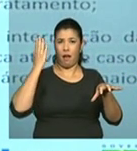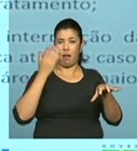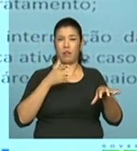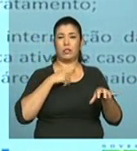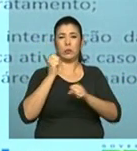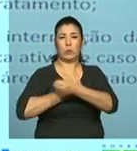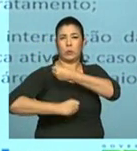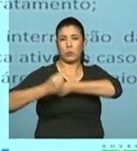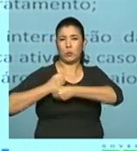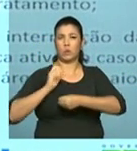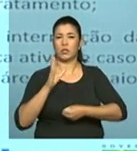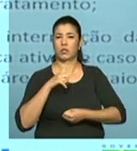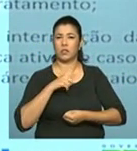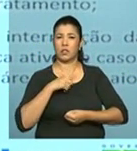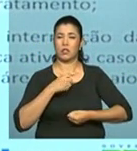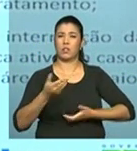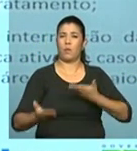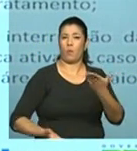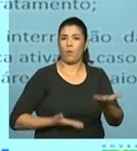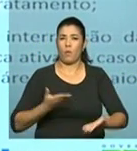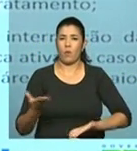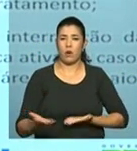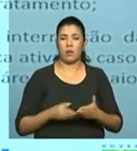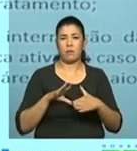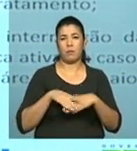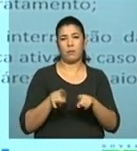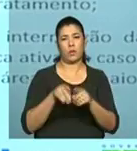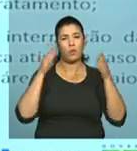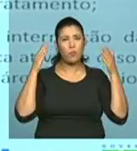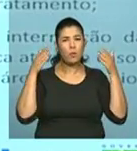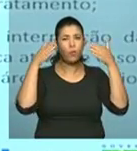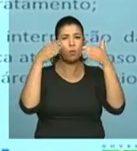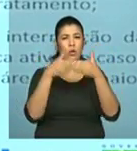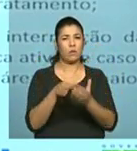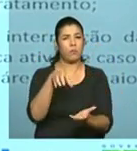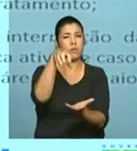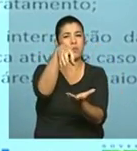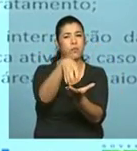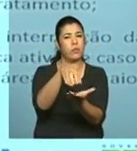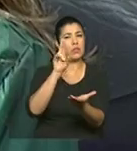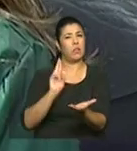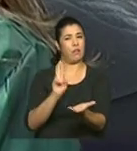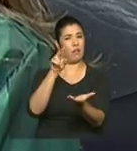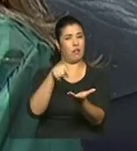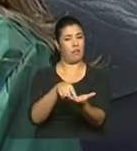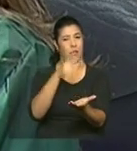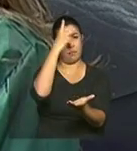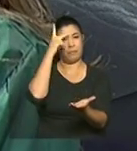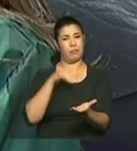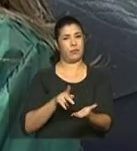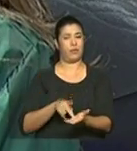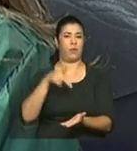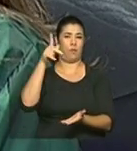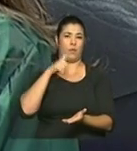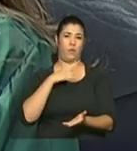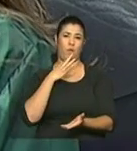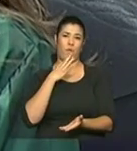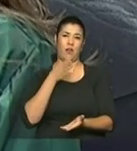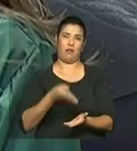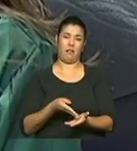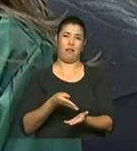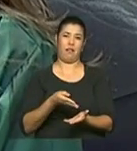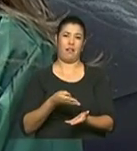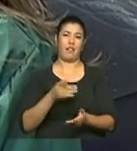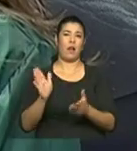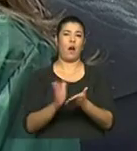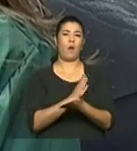anos atrás, era concentrado em centros de referência com especialistas. Então, a estratégia de saúde da família